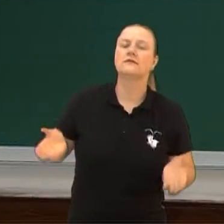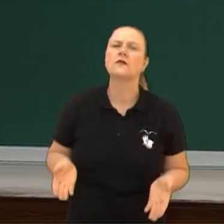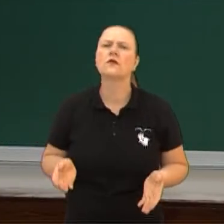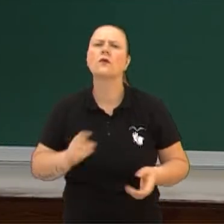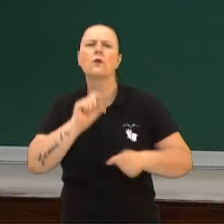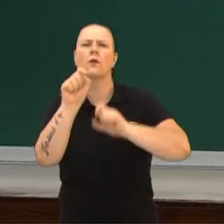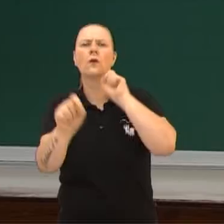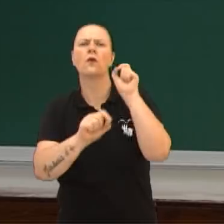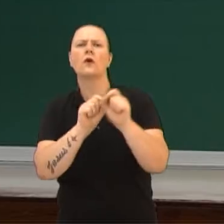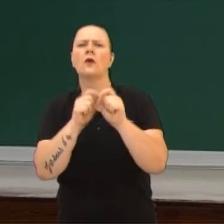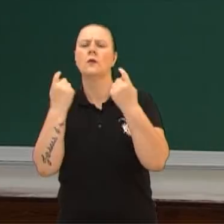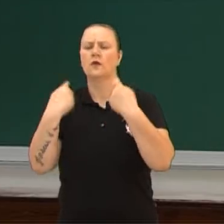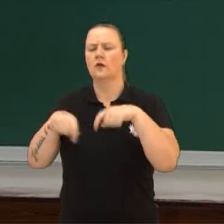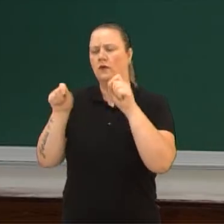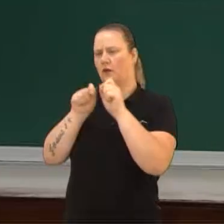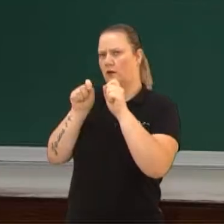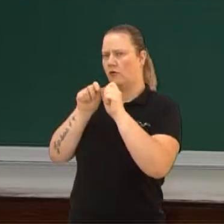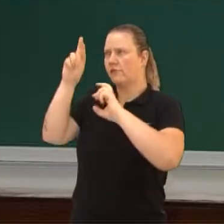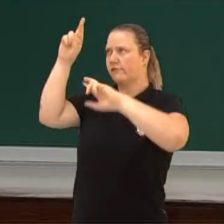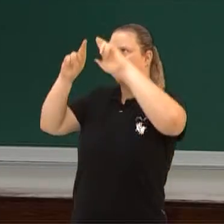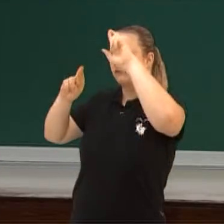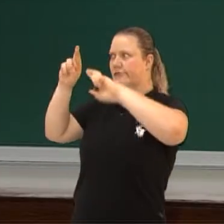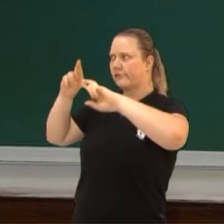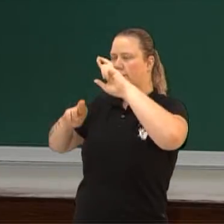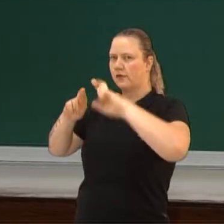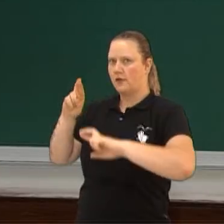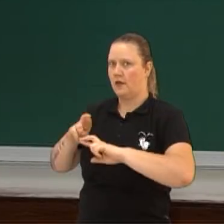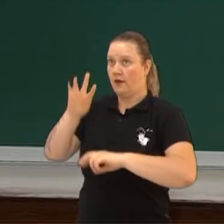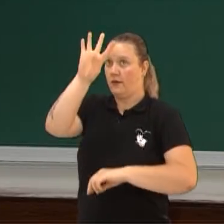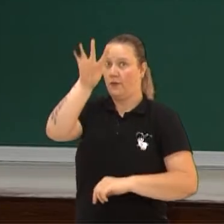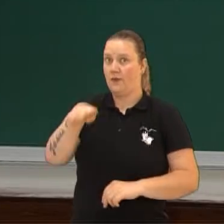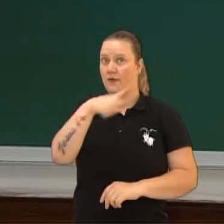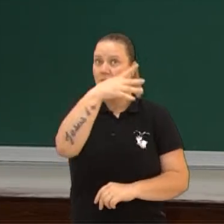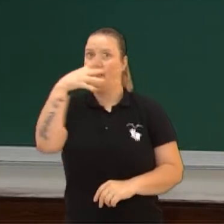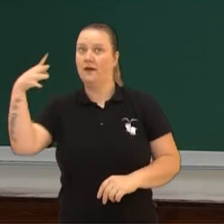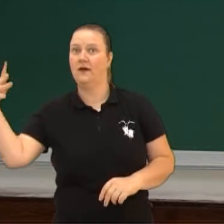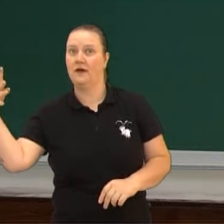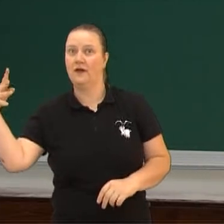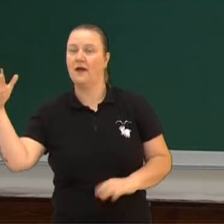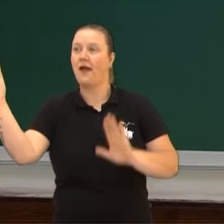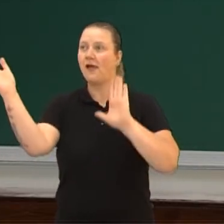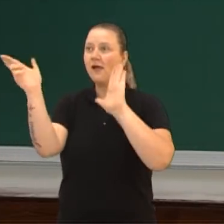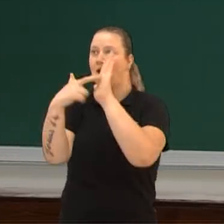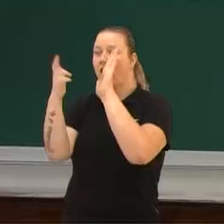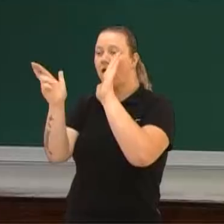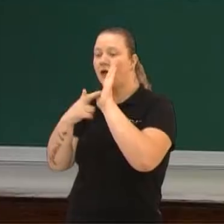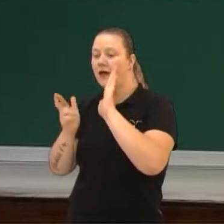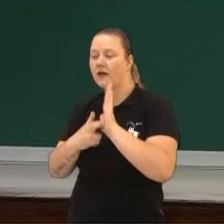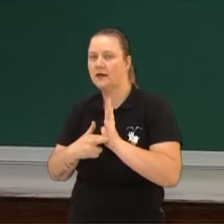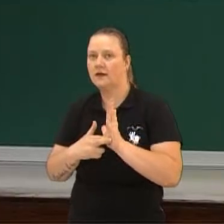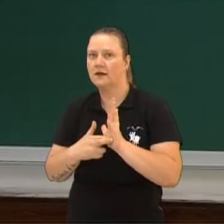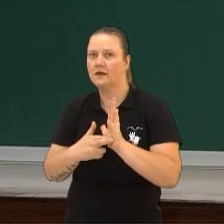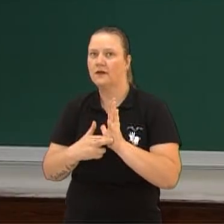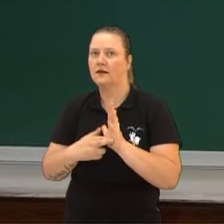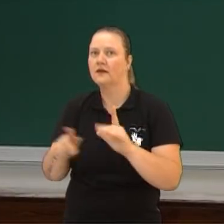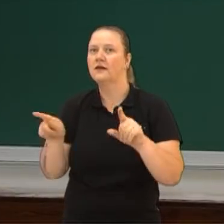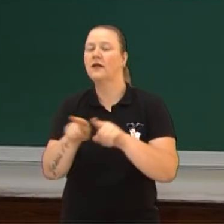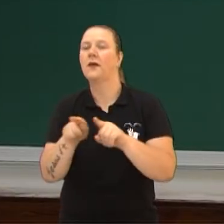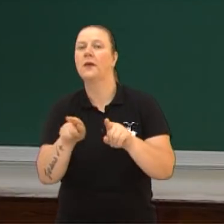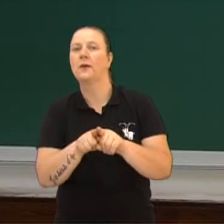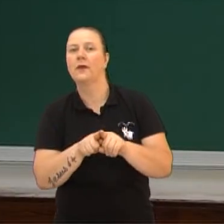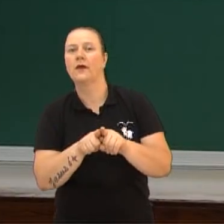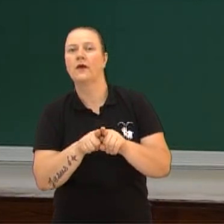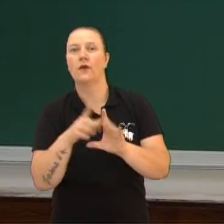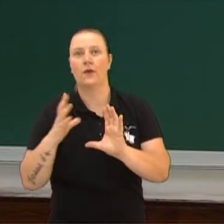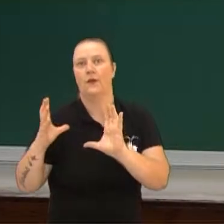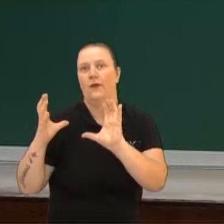o que nós temos que analisar? Então, olha só, basta analisar na tabela, na seção de resultados, tá? E, ao encontrar o